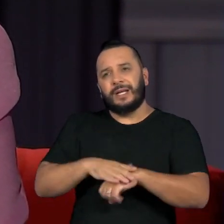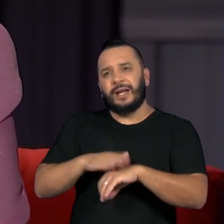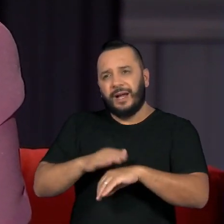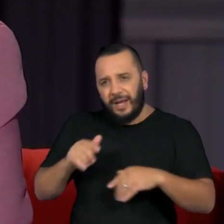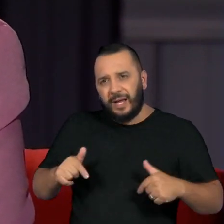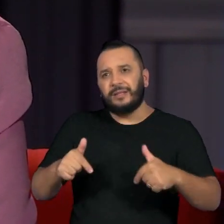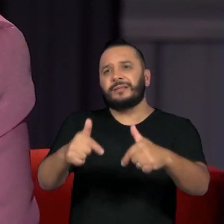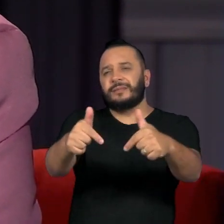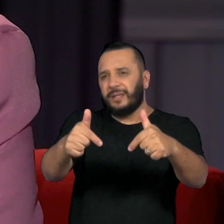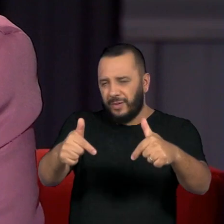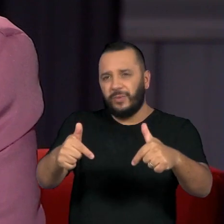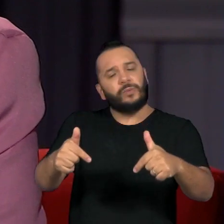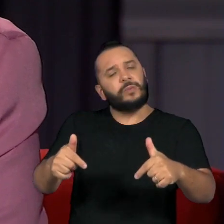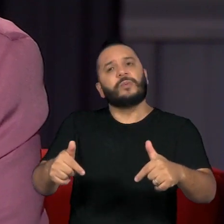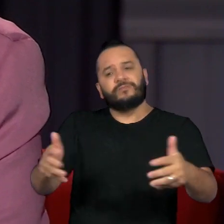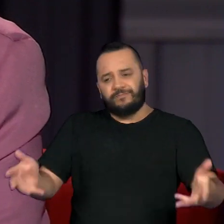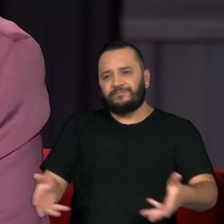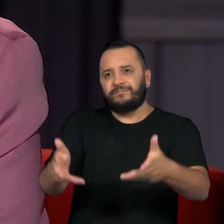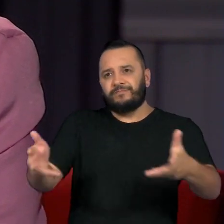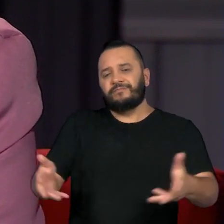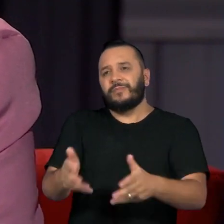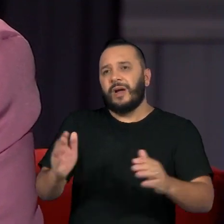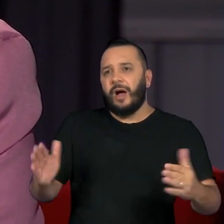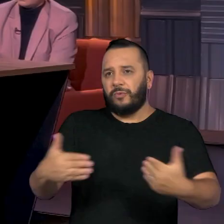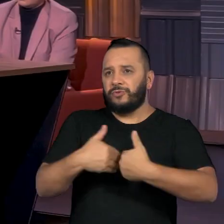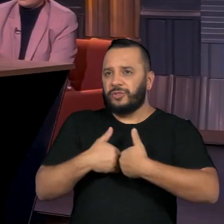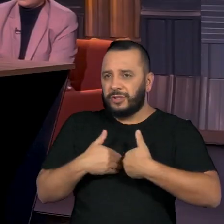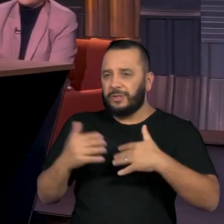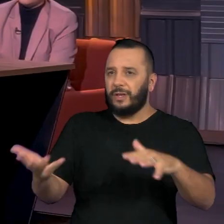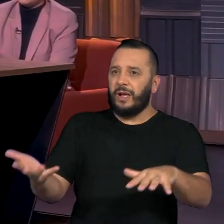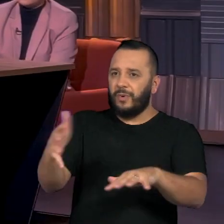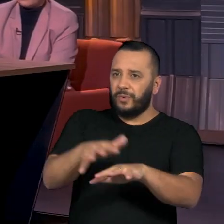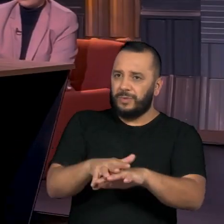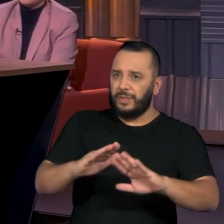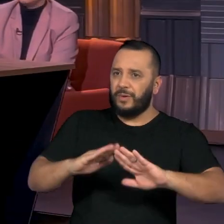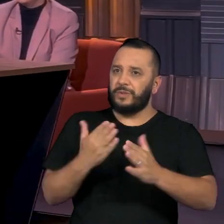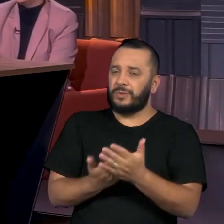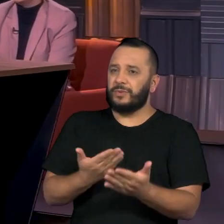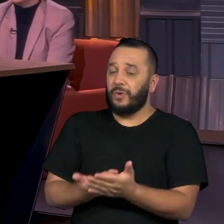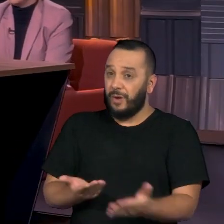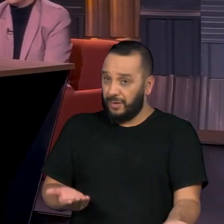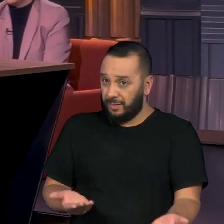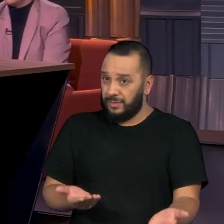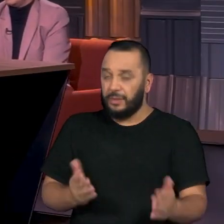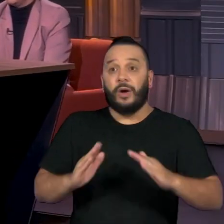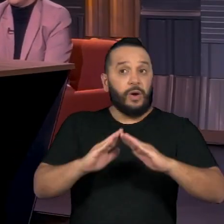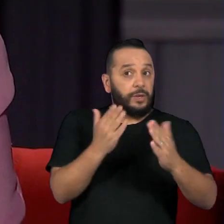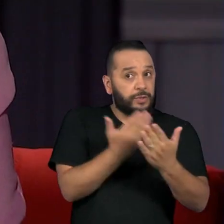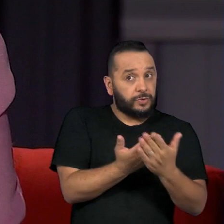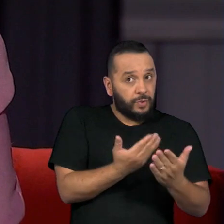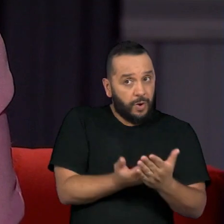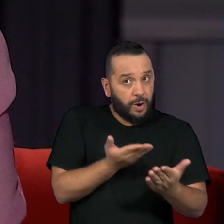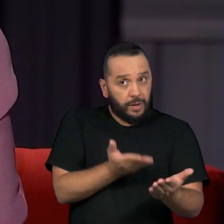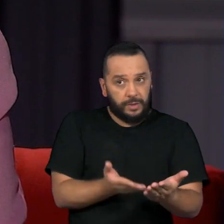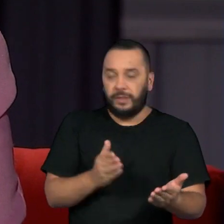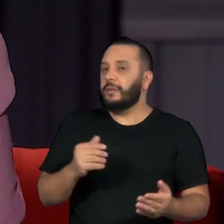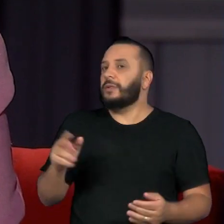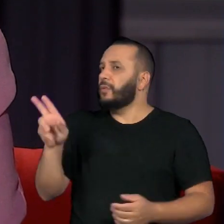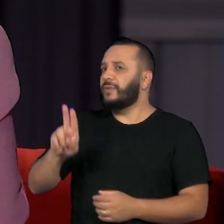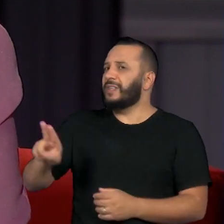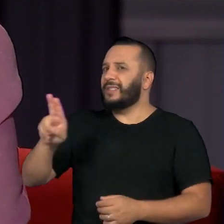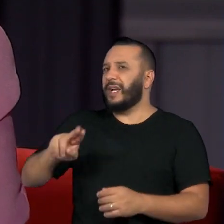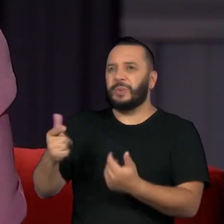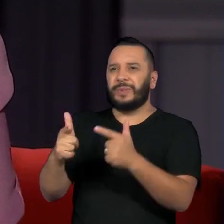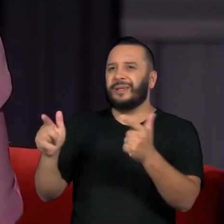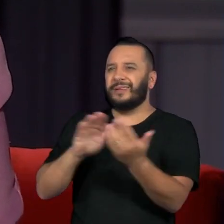autista realmente seja acolhido nas escolas? É uma luta. E a gente está falando de escola, não falei nem de universidade, que não tem nada,